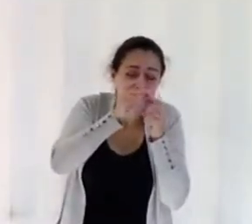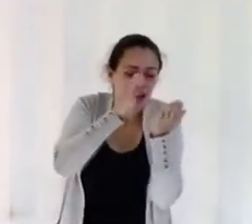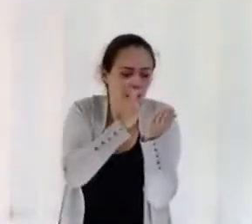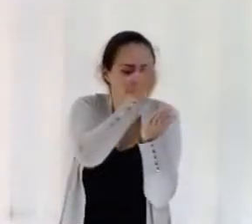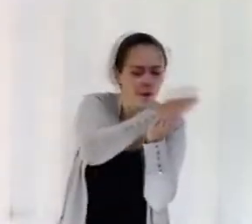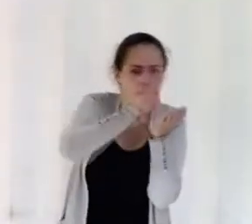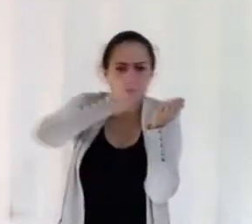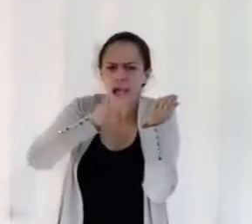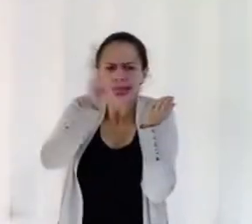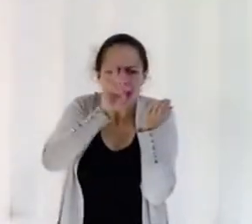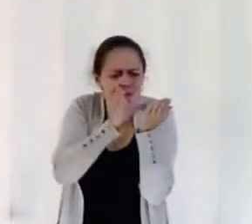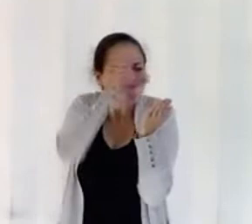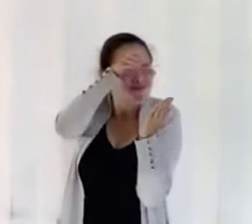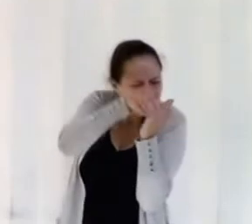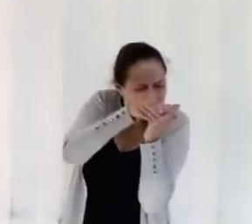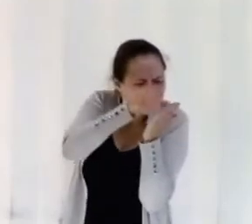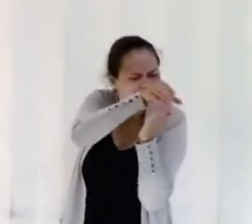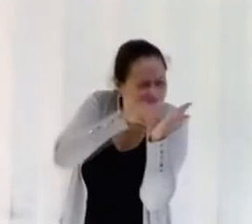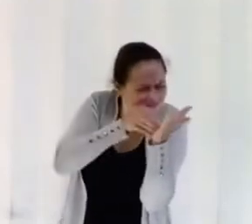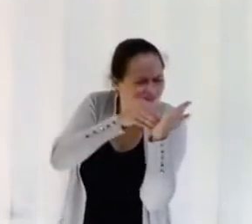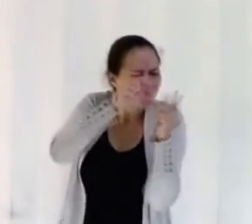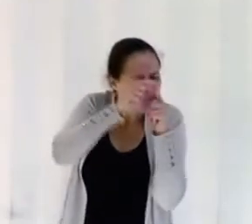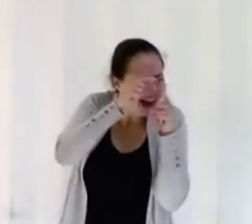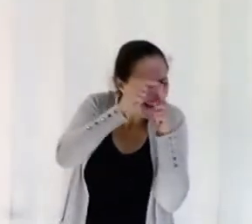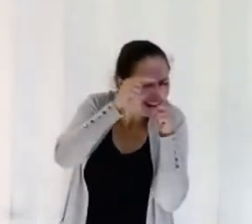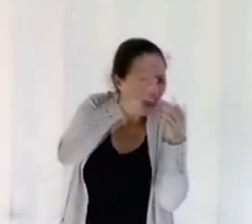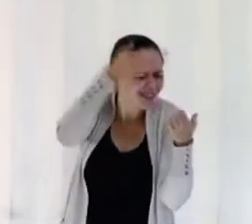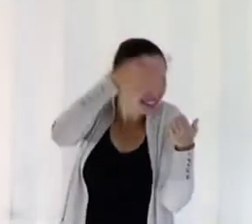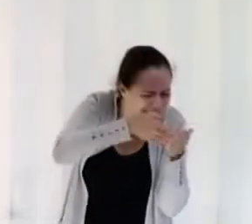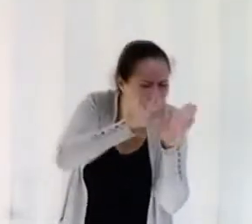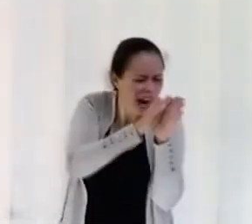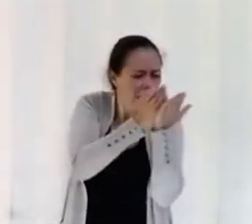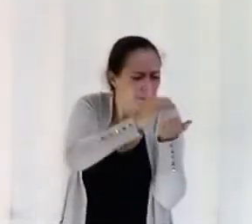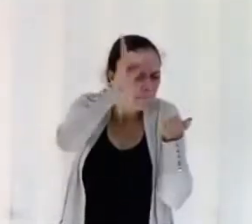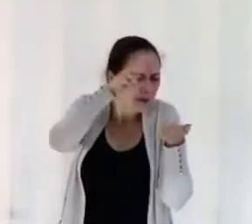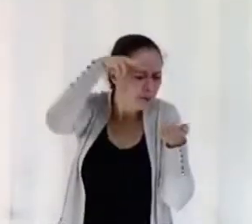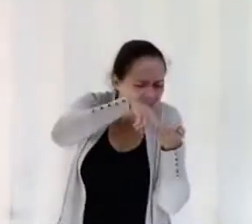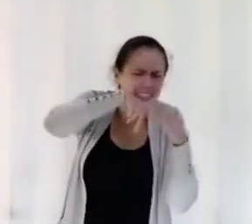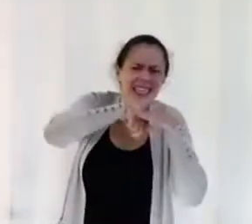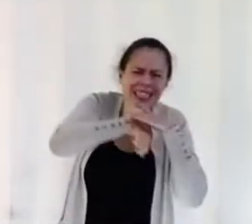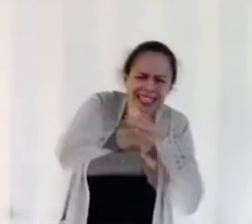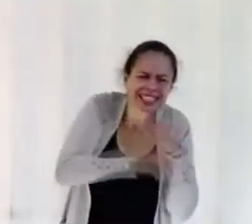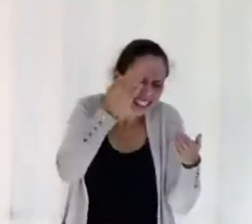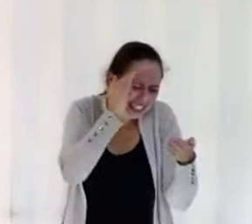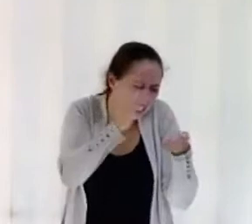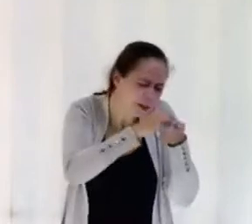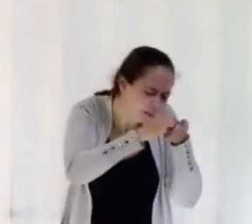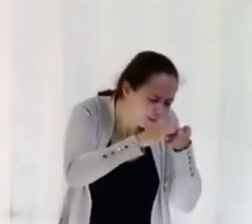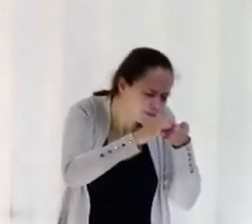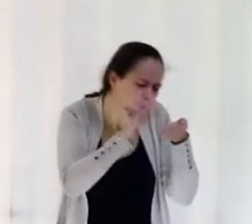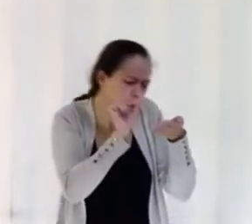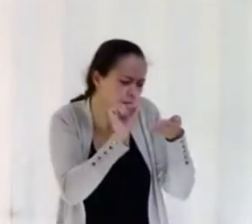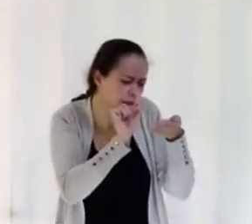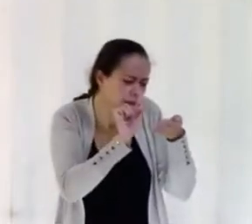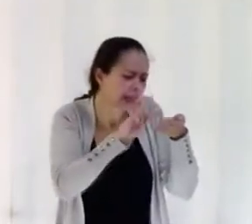nas narrativas, o que se passa nas poesias, o que se passa aqui nas normativas, a fim de trazer